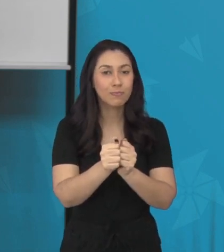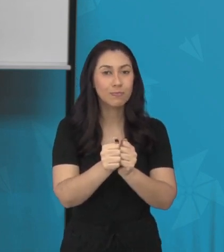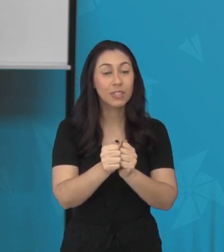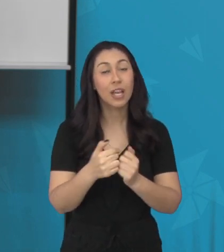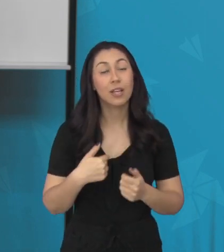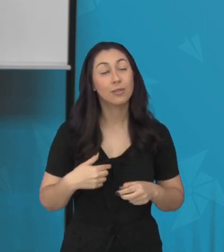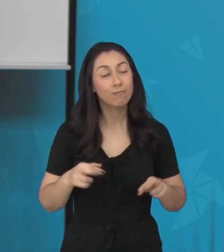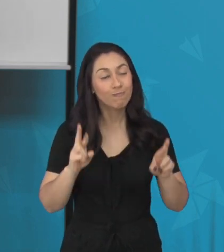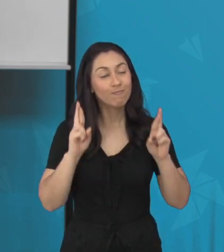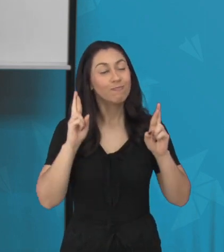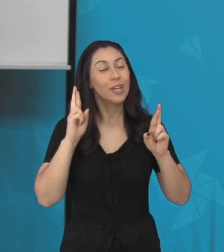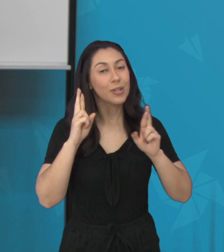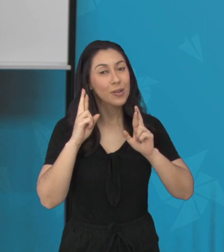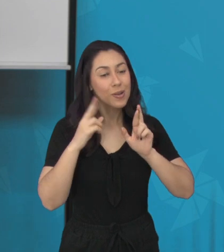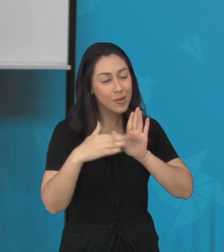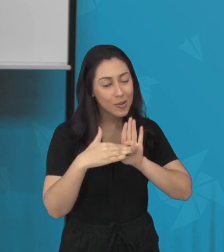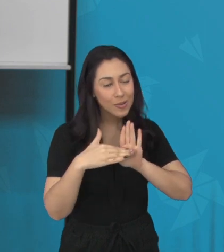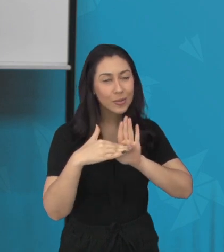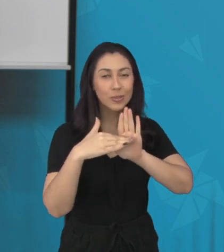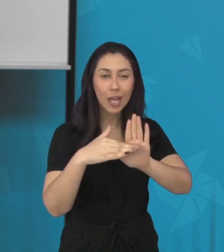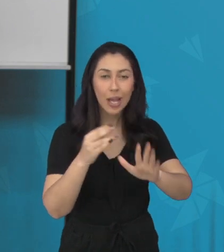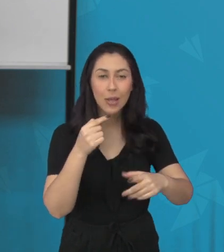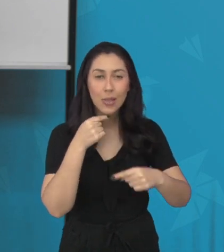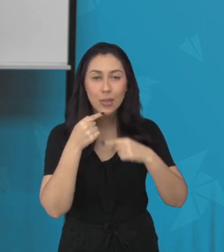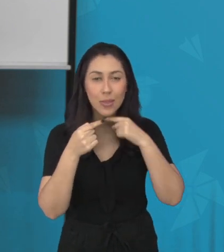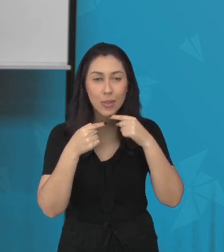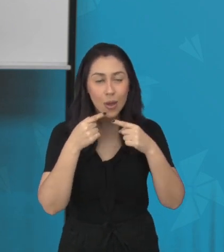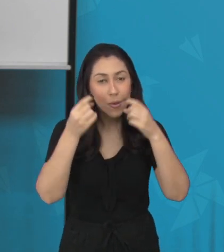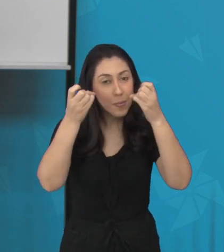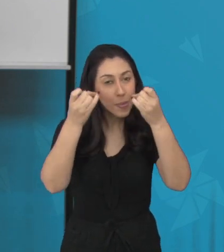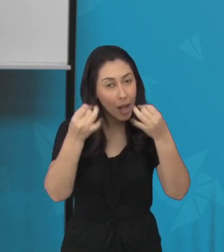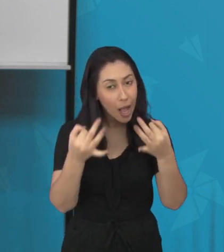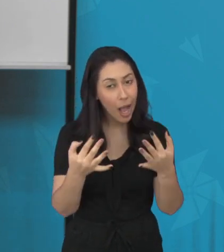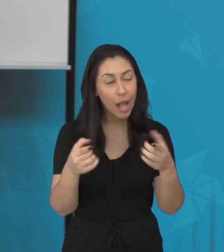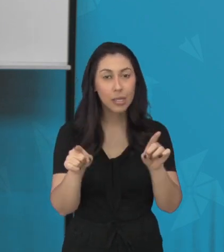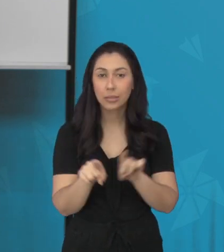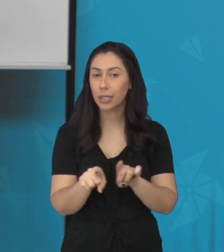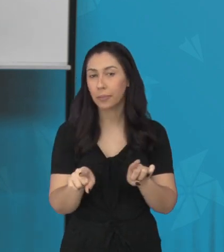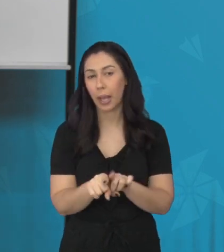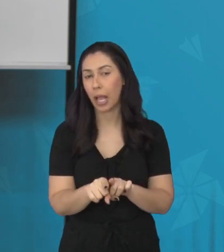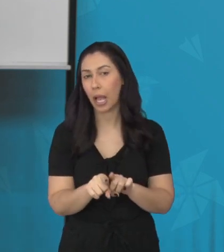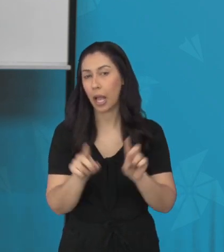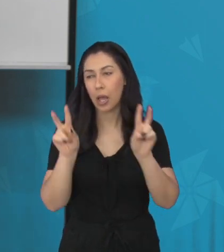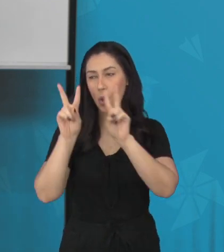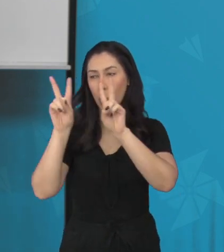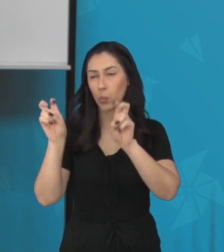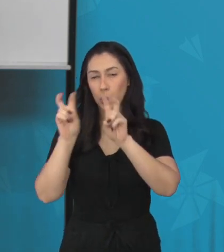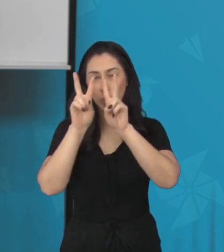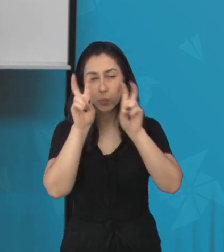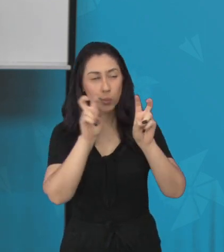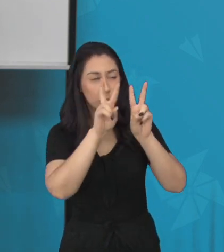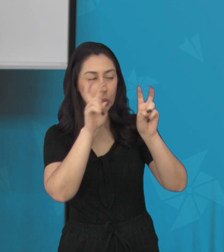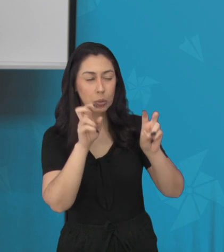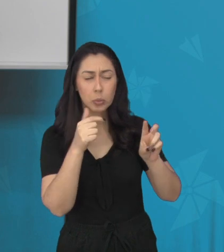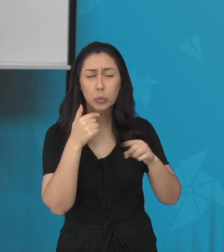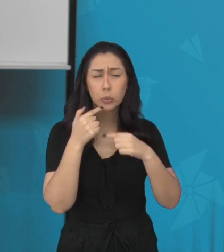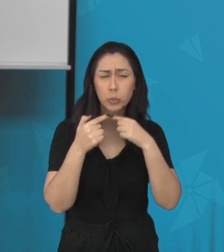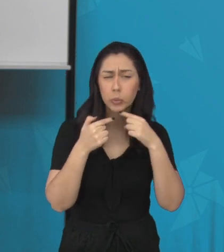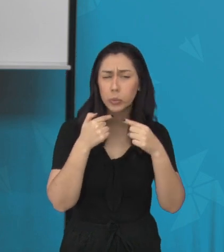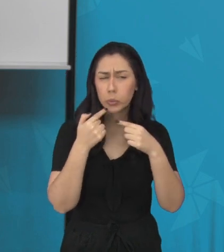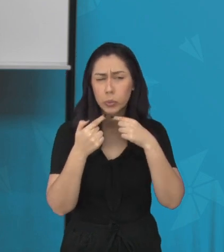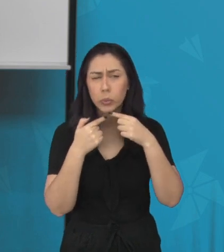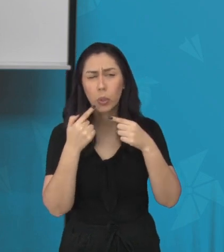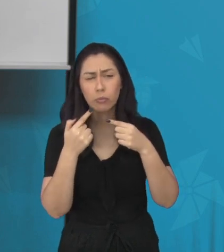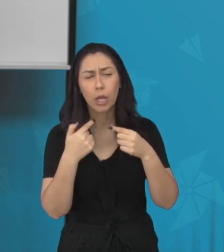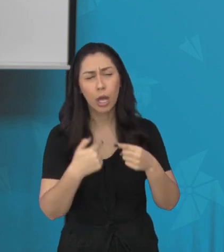Espero contribuir com vocês, tirar algumas dúvidas e, de certa forma, explicar algumas coisas, alguns assuntos que vocês ainda